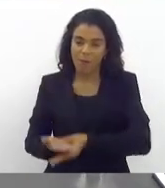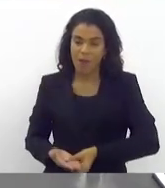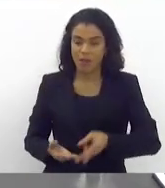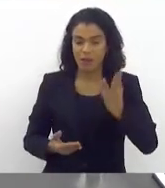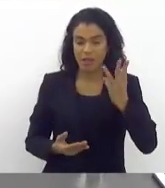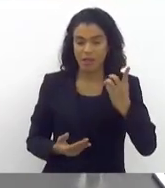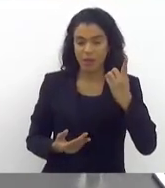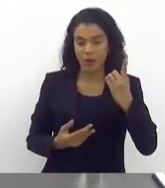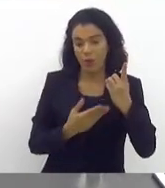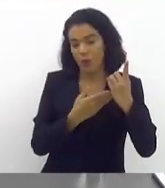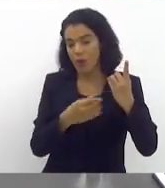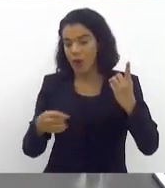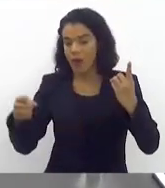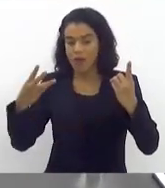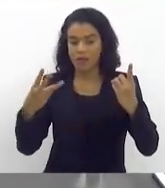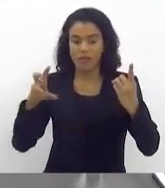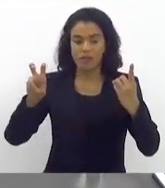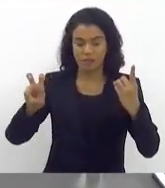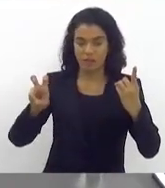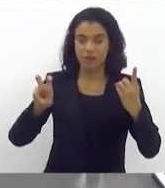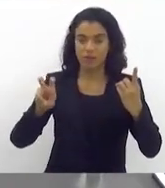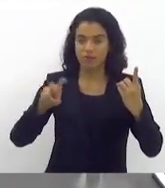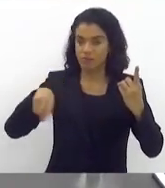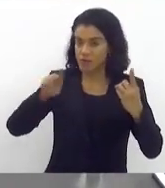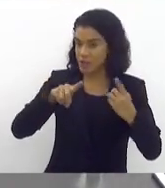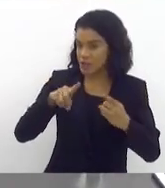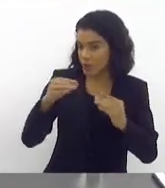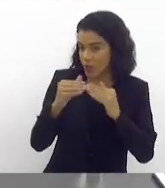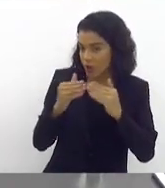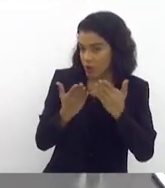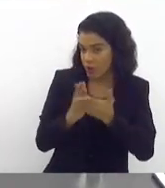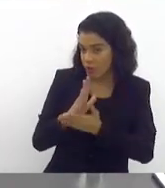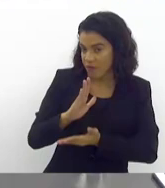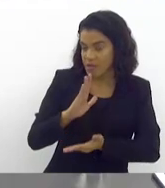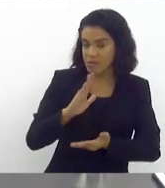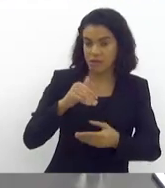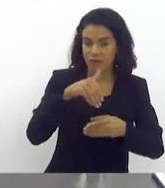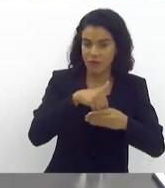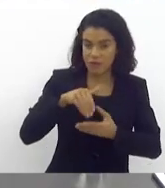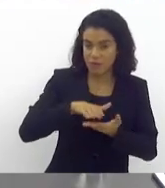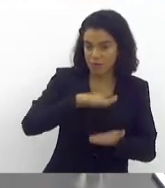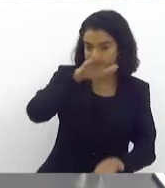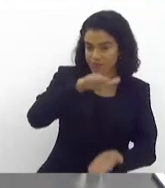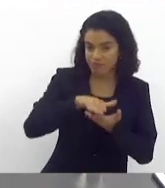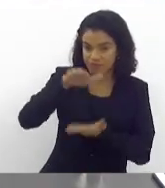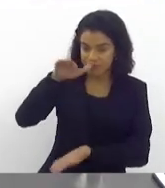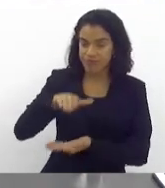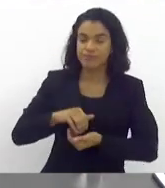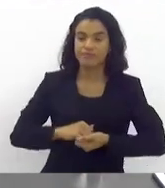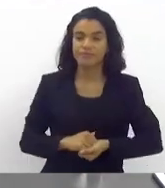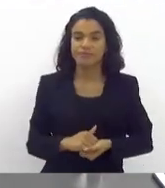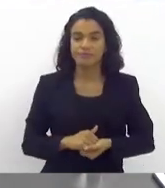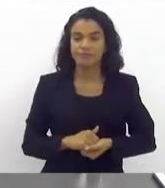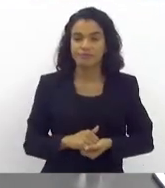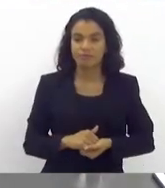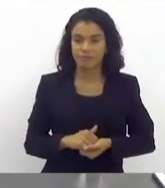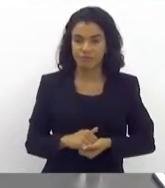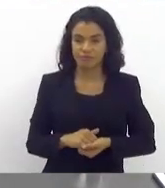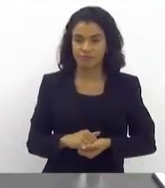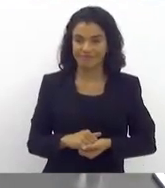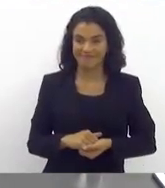31 ao 35 da pauta. Os senhores que aprovam a votação em bloco permaneçam como estão, aprovada a votação em bloco. Declaração de